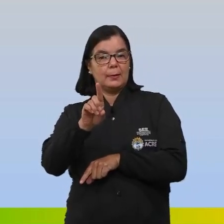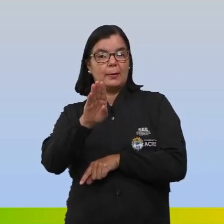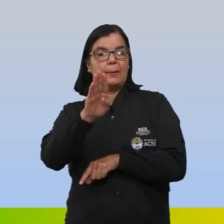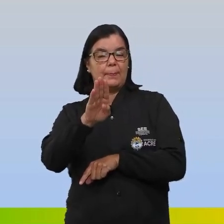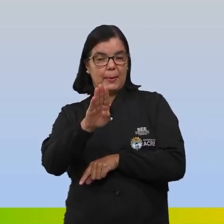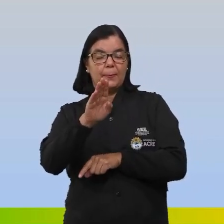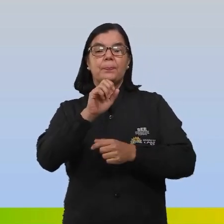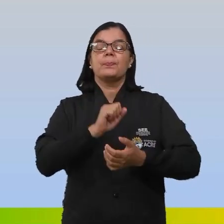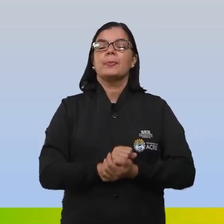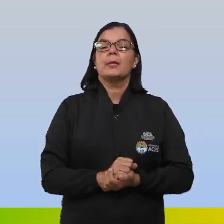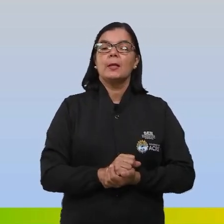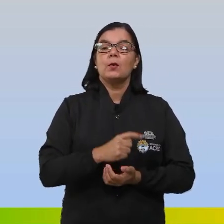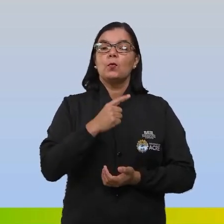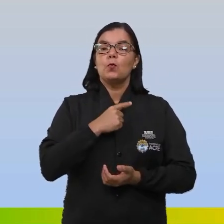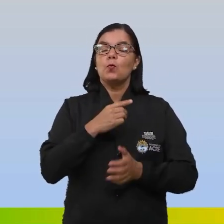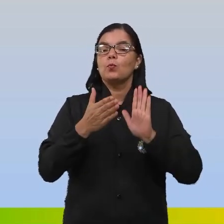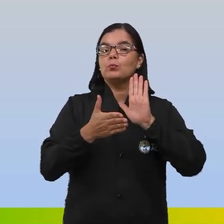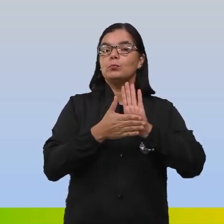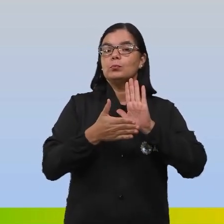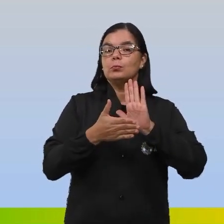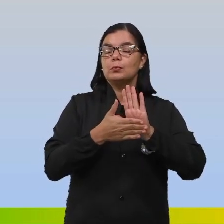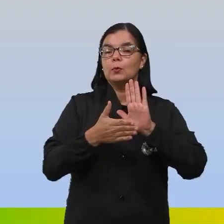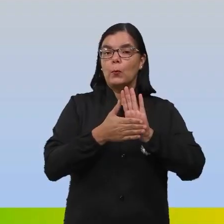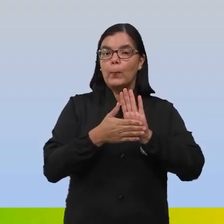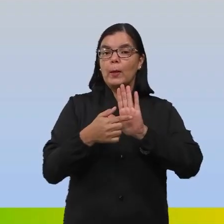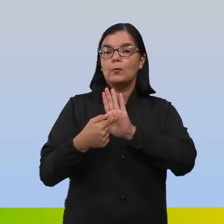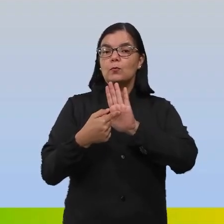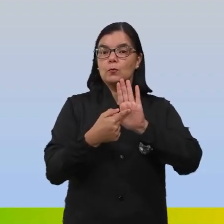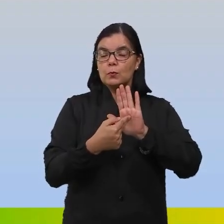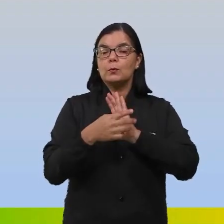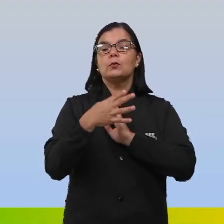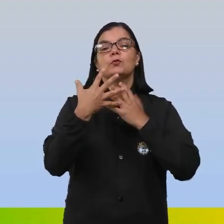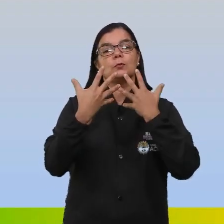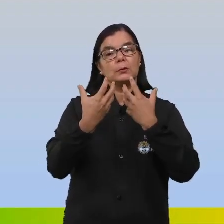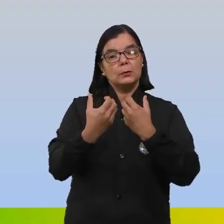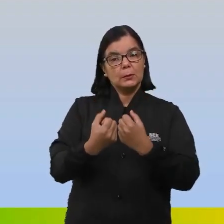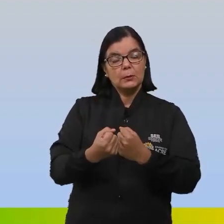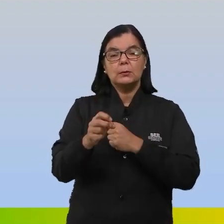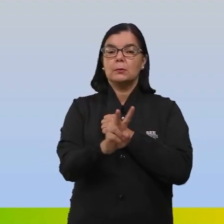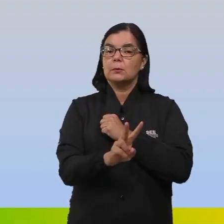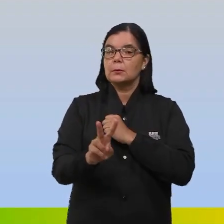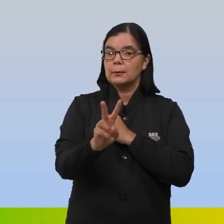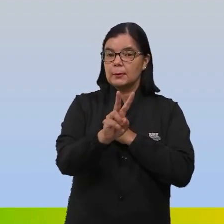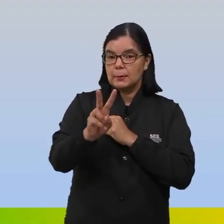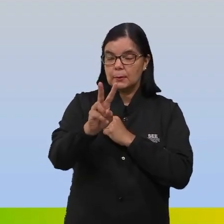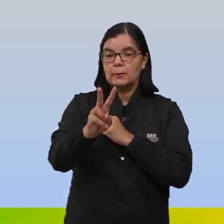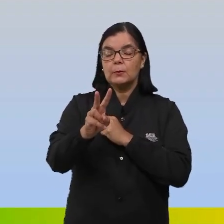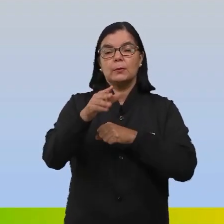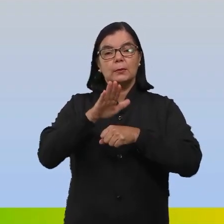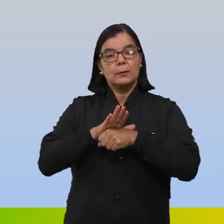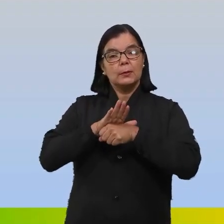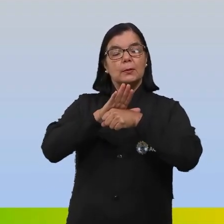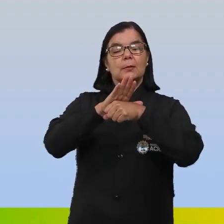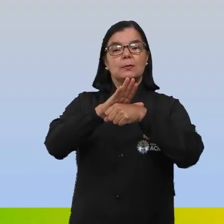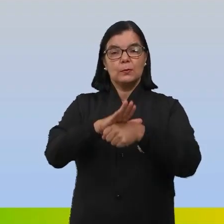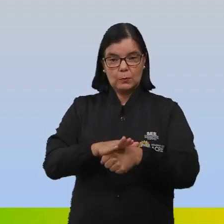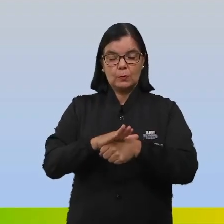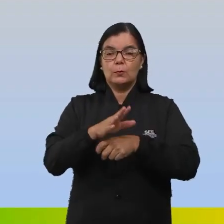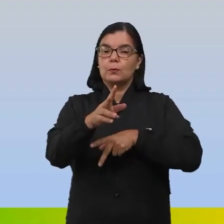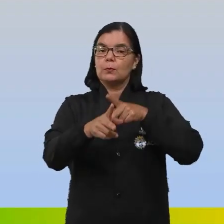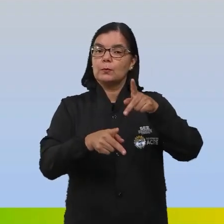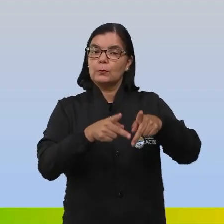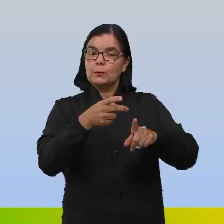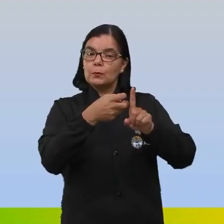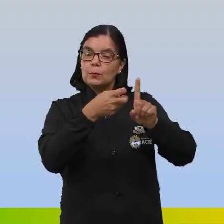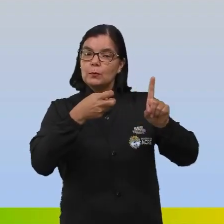Nacional, a LDB, com o propósito de promover o reconhecimento e a valorização das contribuições dos